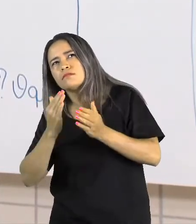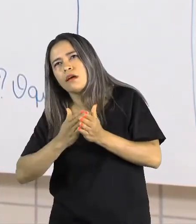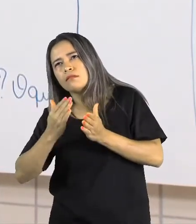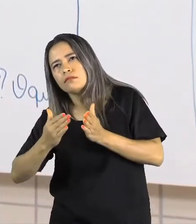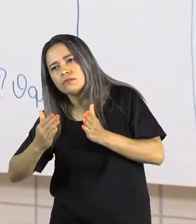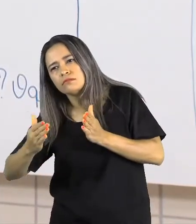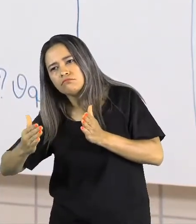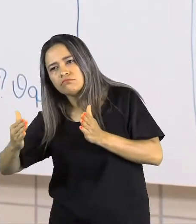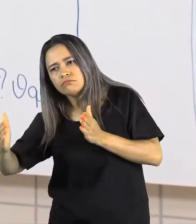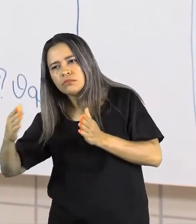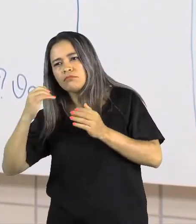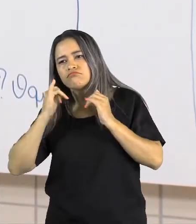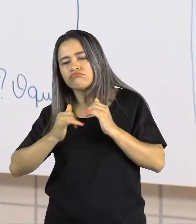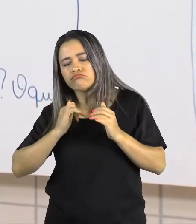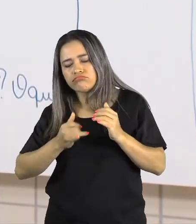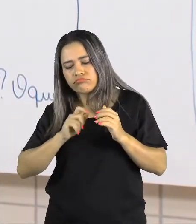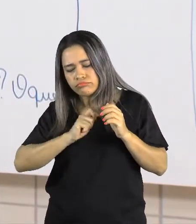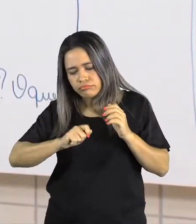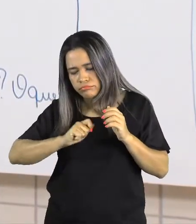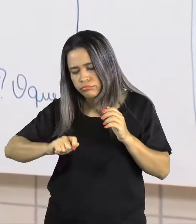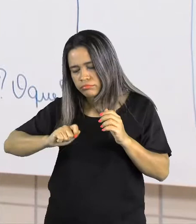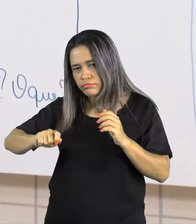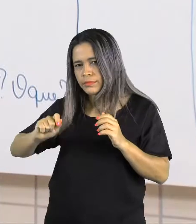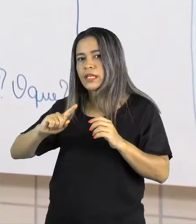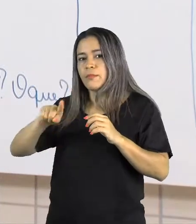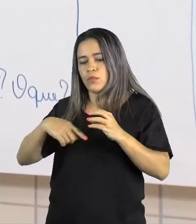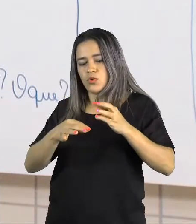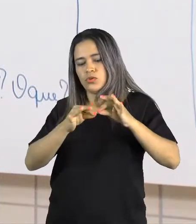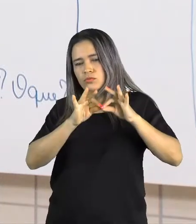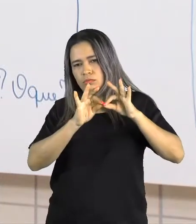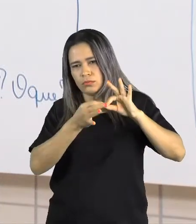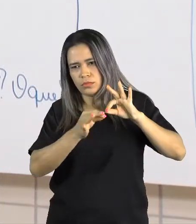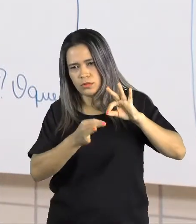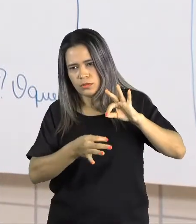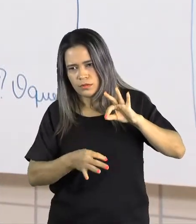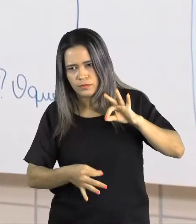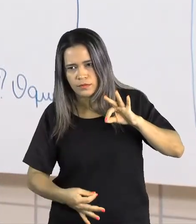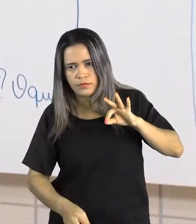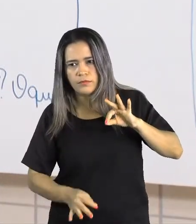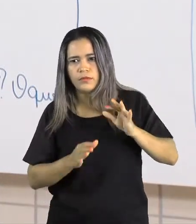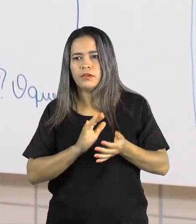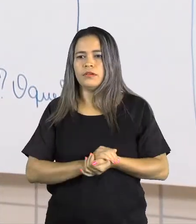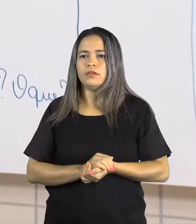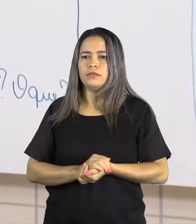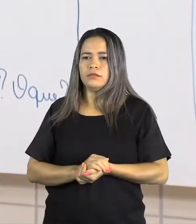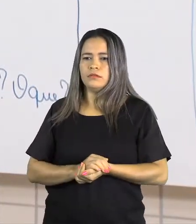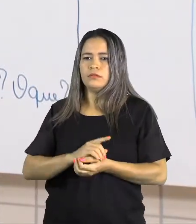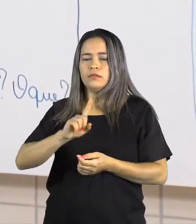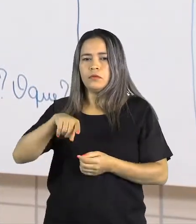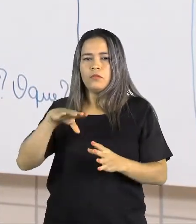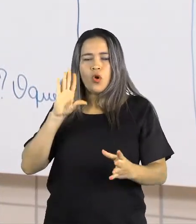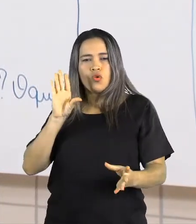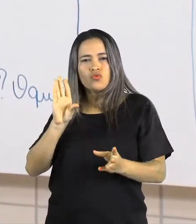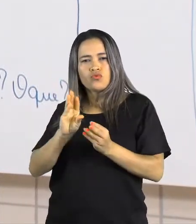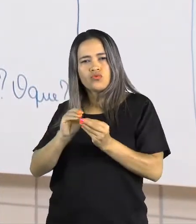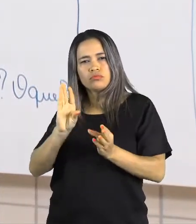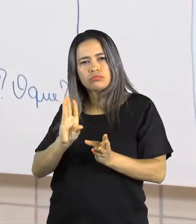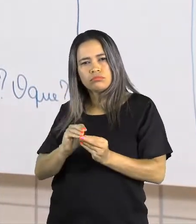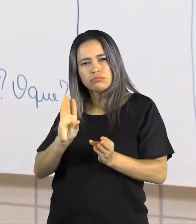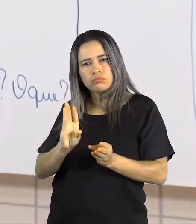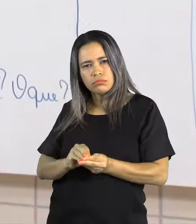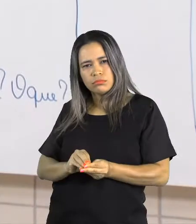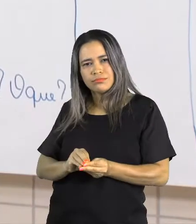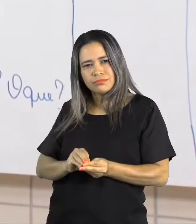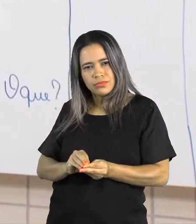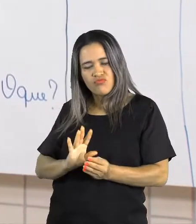e aí vai contando o desfecho do filme. O desenvolvimento é a construção que ocorreu e a conclusão,